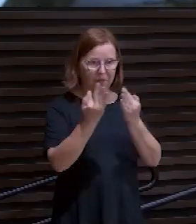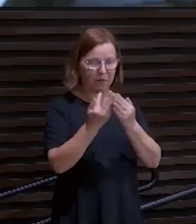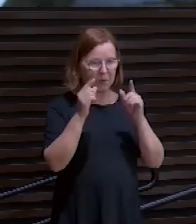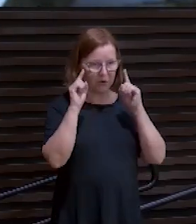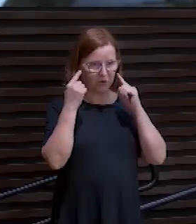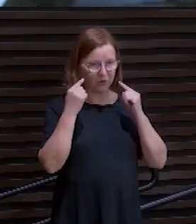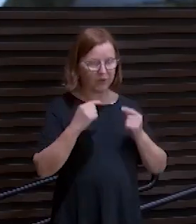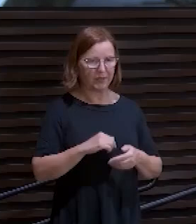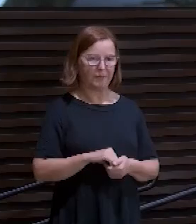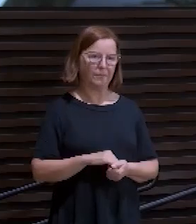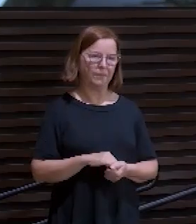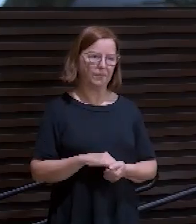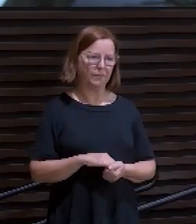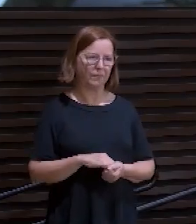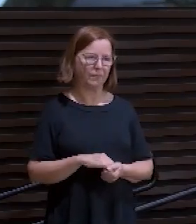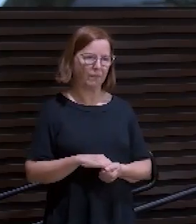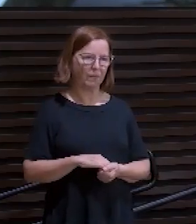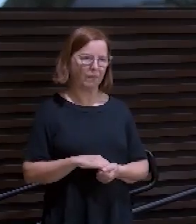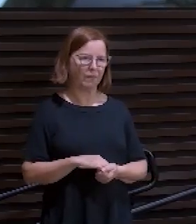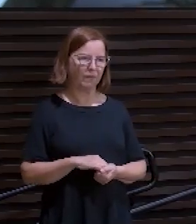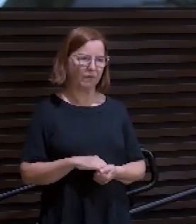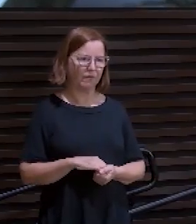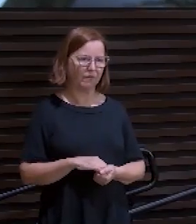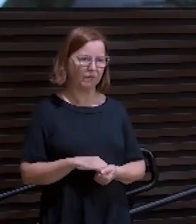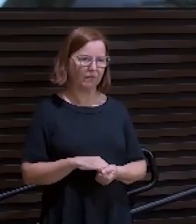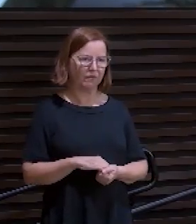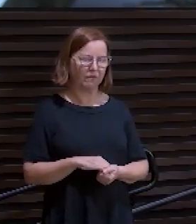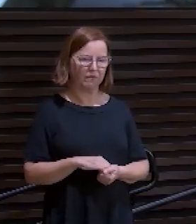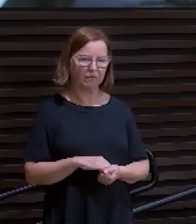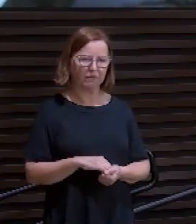Você imagina como é que estava o coração de José aqui?